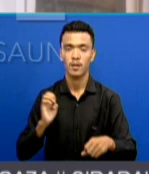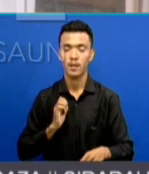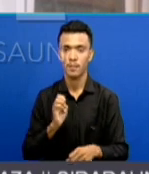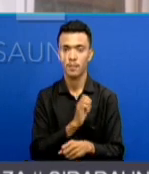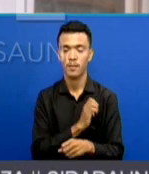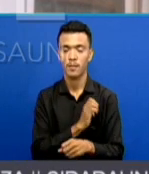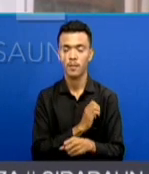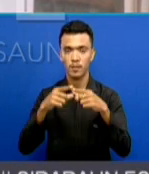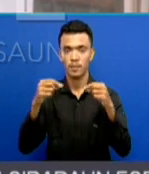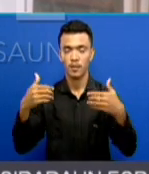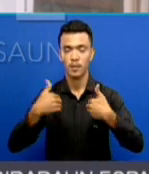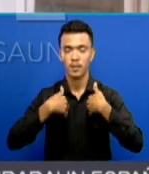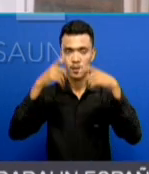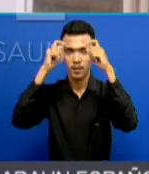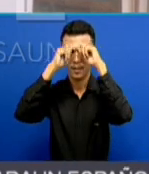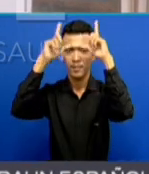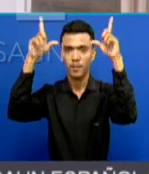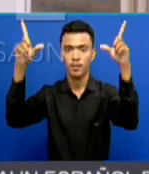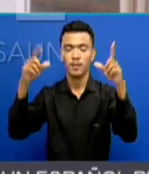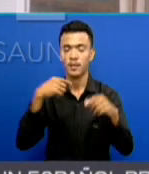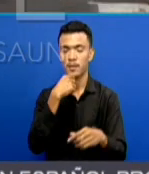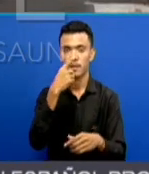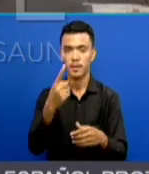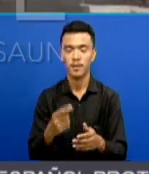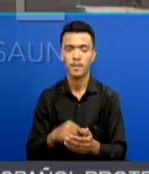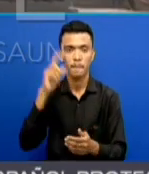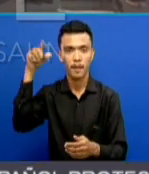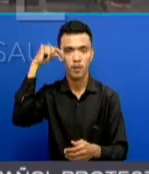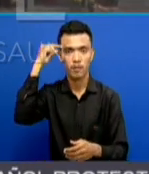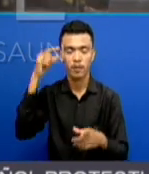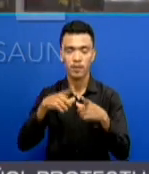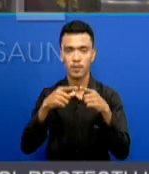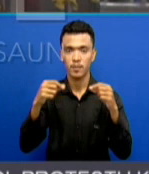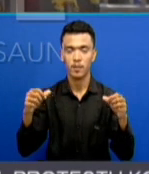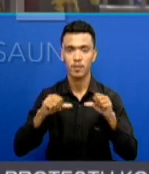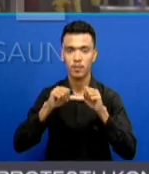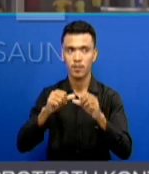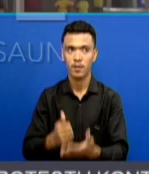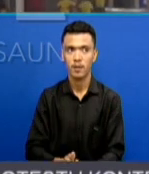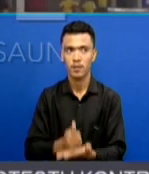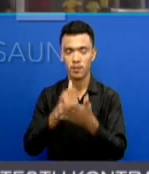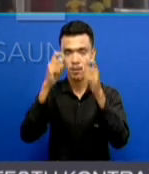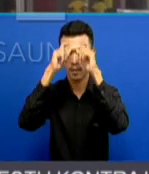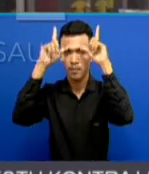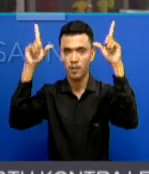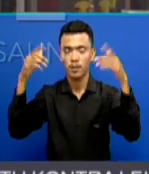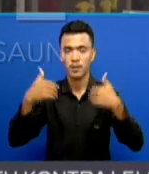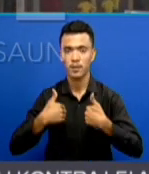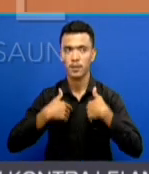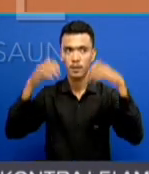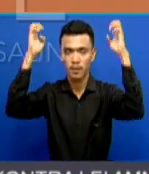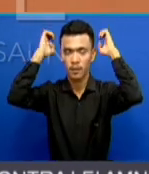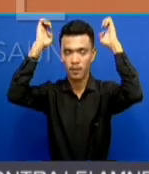Embaixador Japaun e Timor-Leste Kimura Tetsuya Hateten. Goveru Japaun kontinua apoiu Timor-Leste e a setor